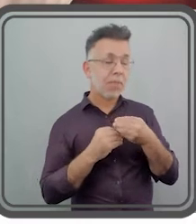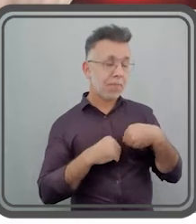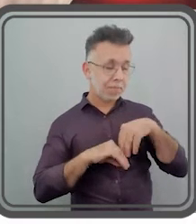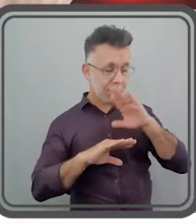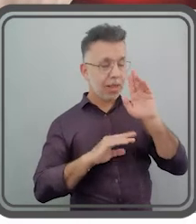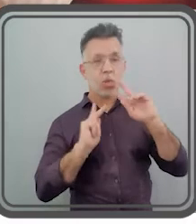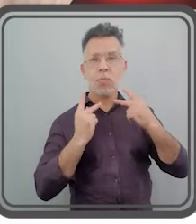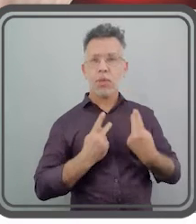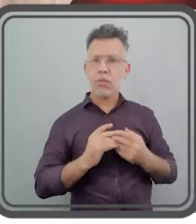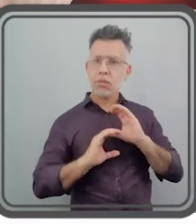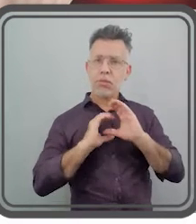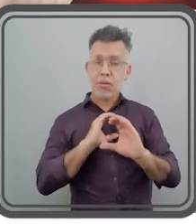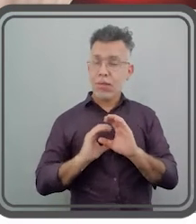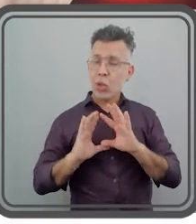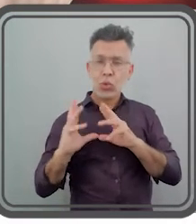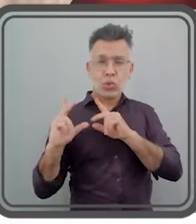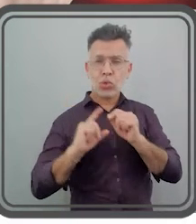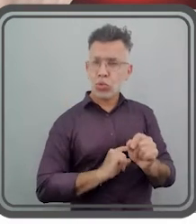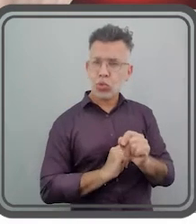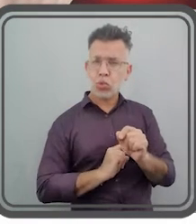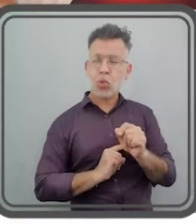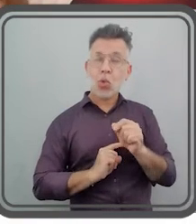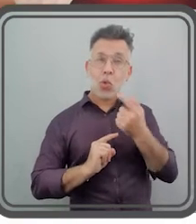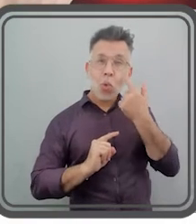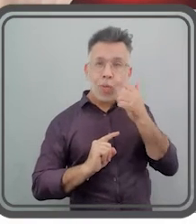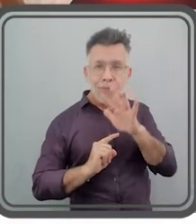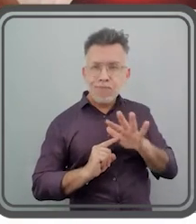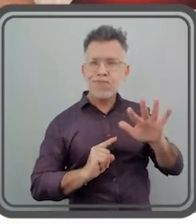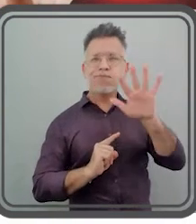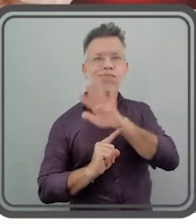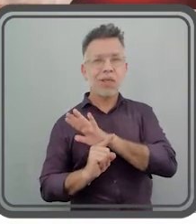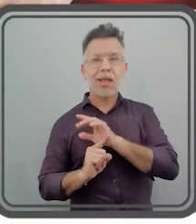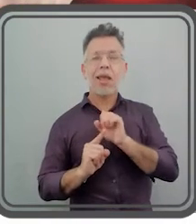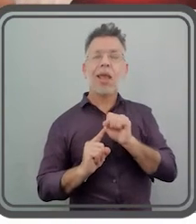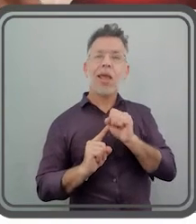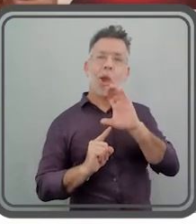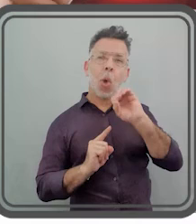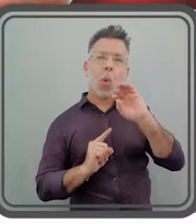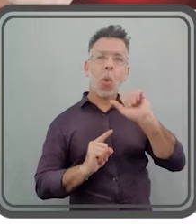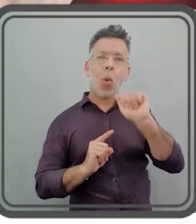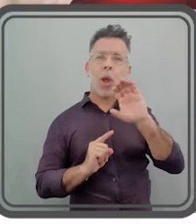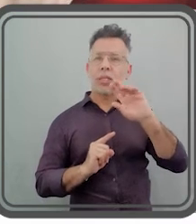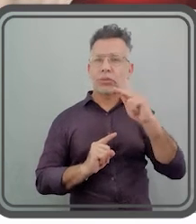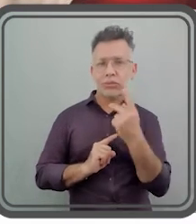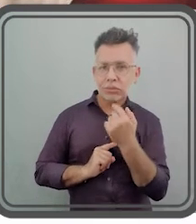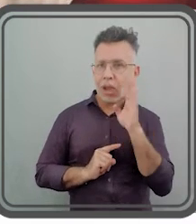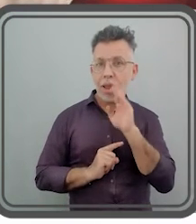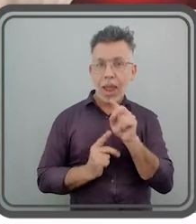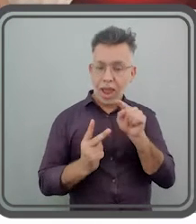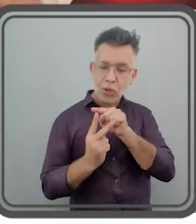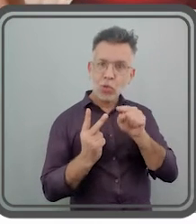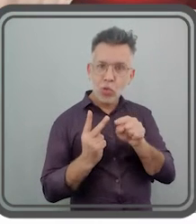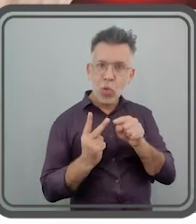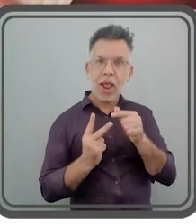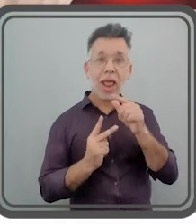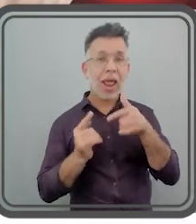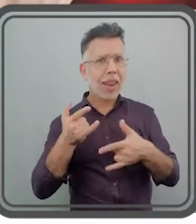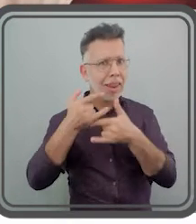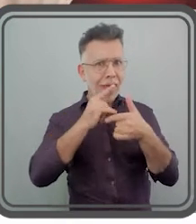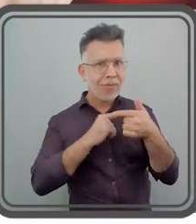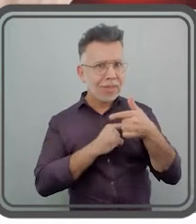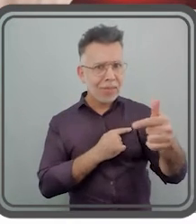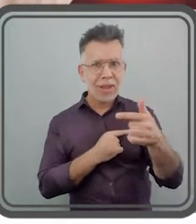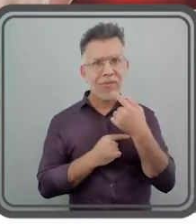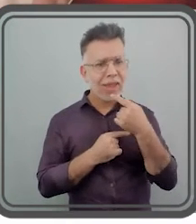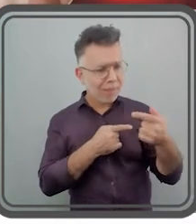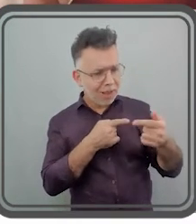ser mais humano na nossa comunicação e tudo isso não o meu sistêmica Cold muito bacana tá então as duas lives de semana que vem se